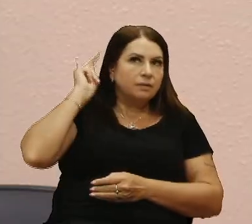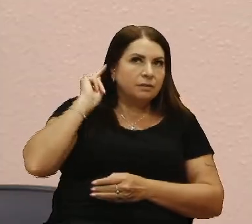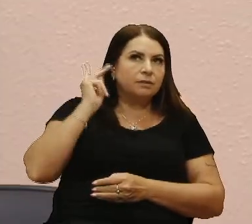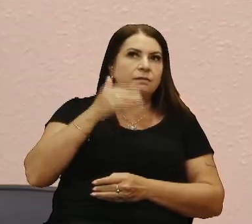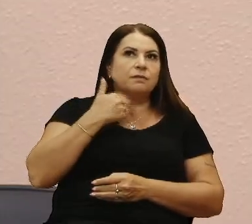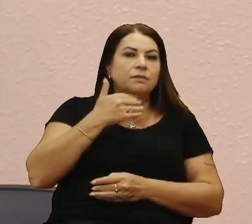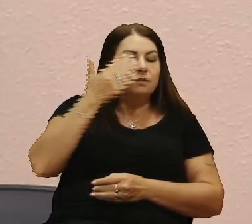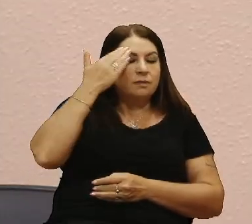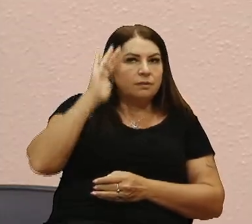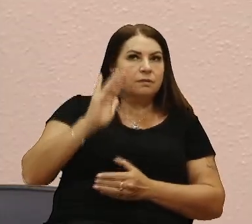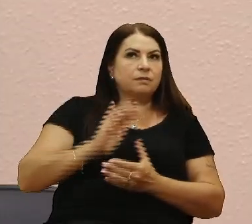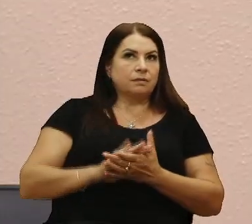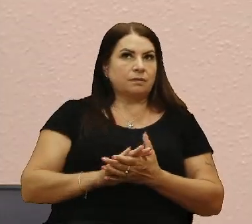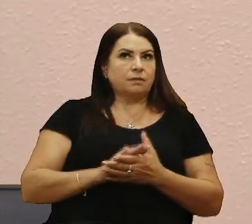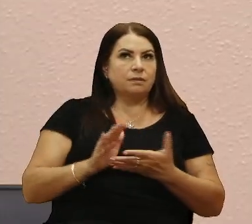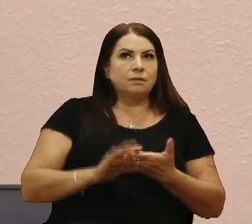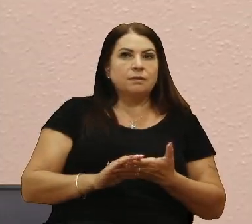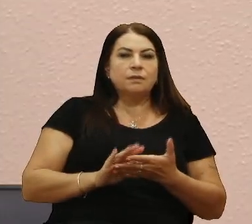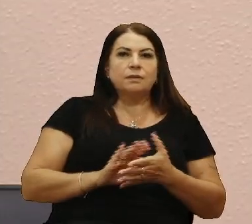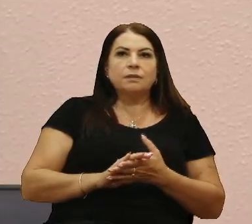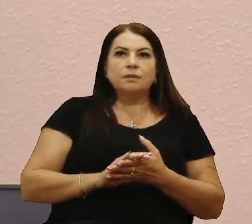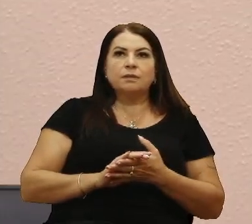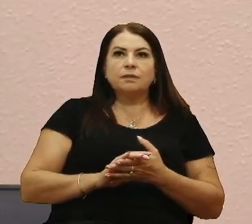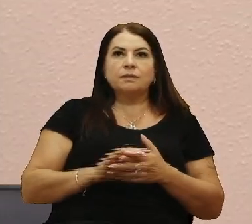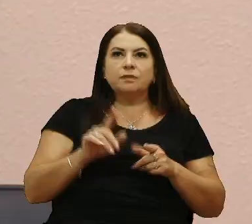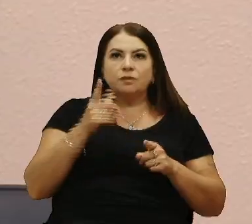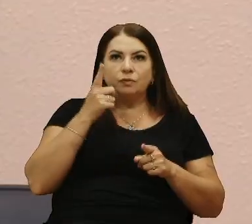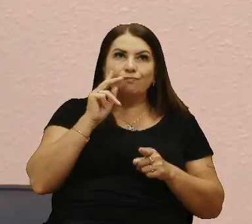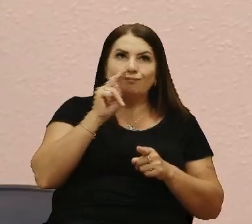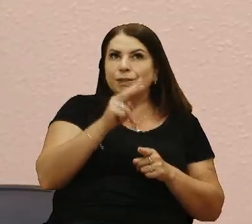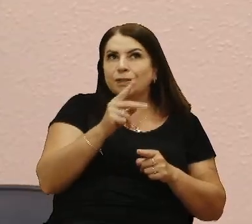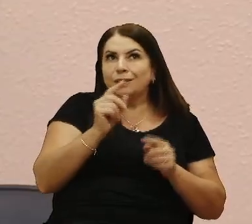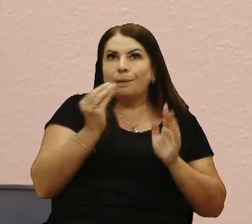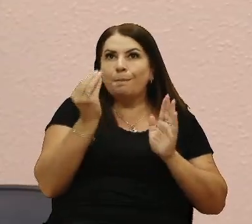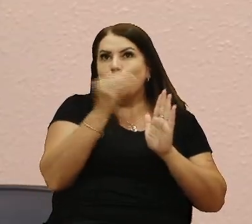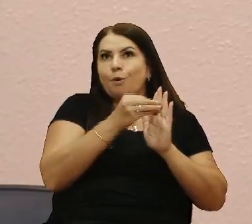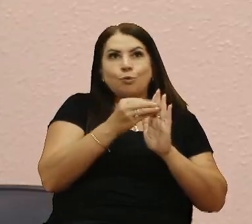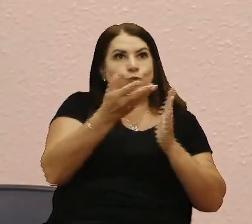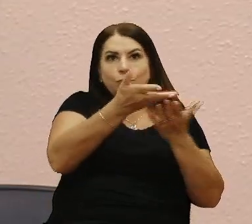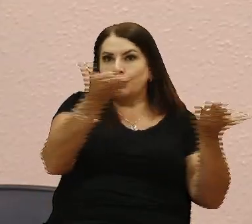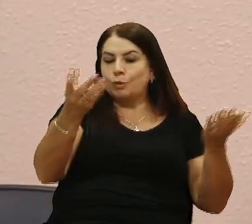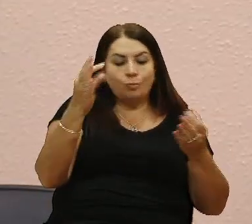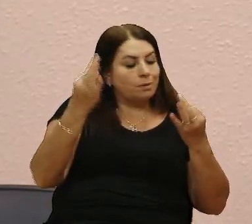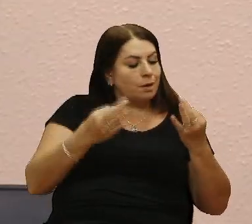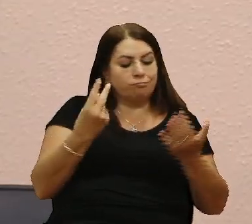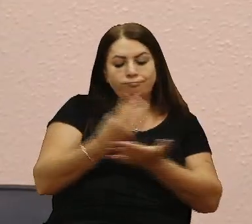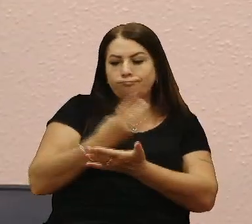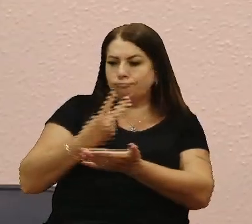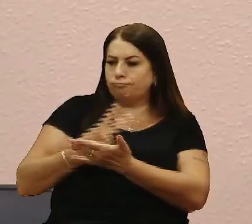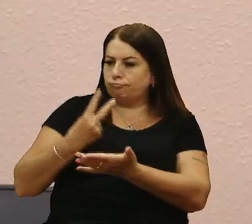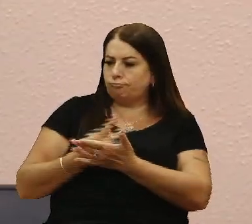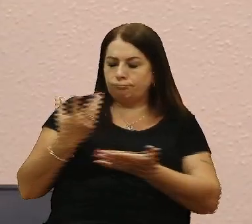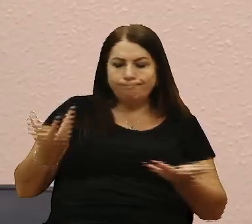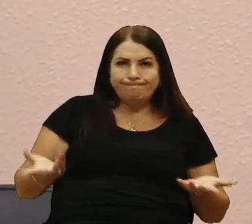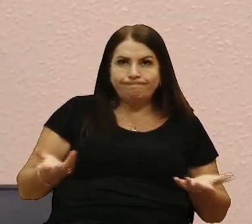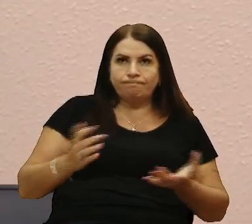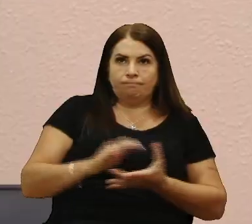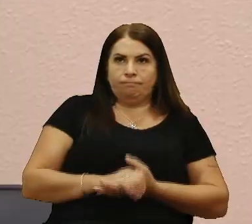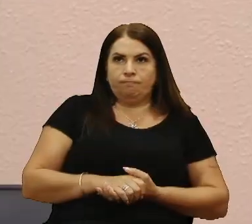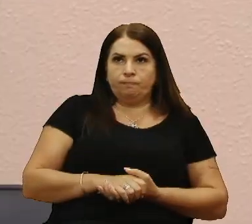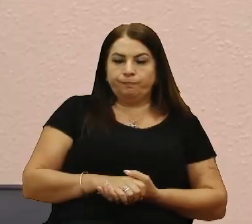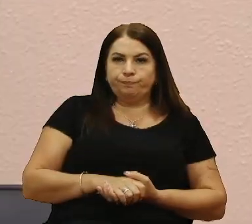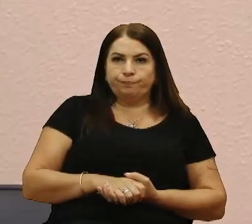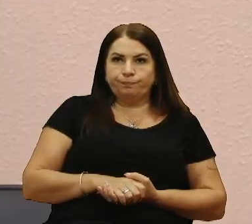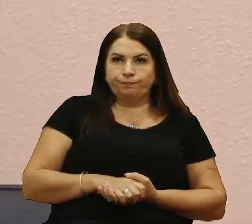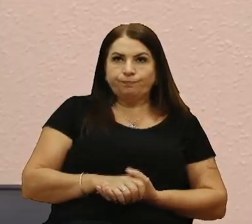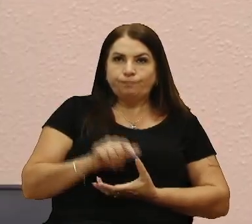gente não sabe, mas que a gente tem que partir para isso, porque o que está posto na mesa não está dando certo, não está dando certo.